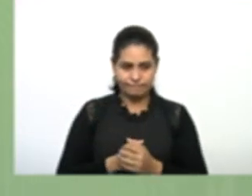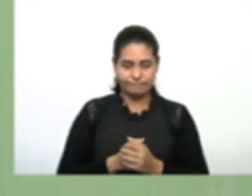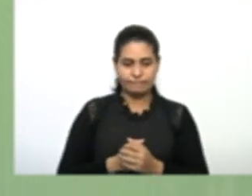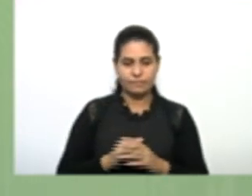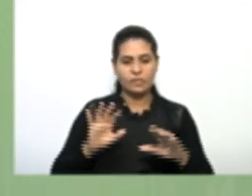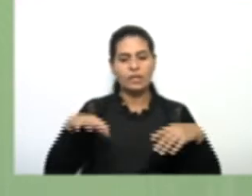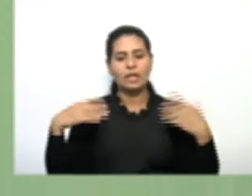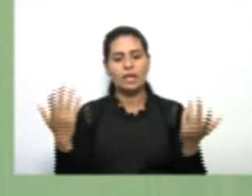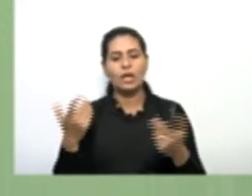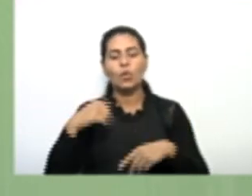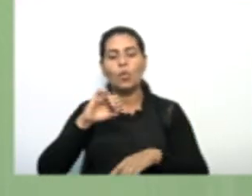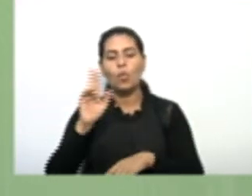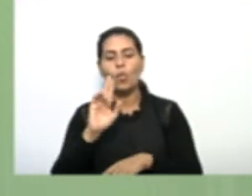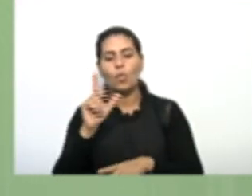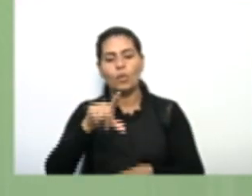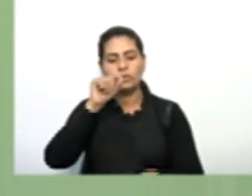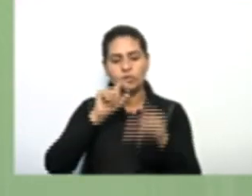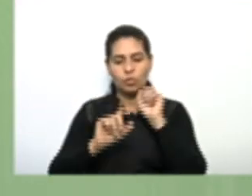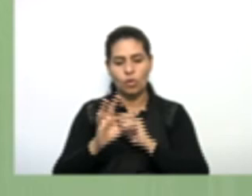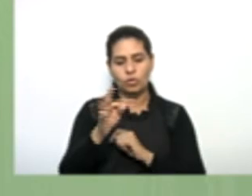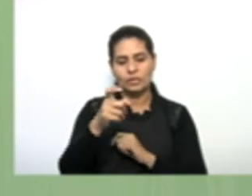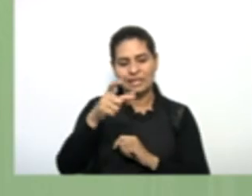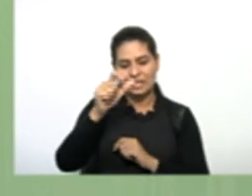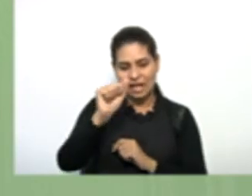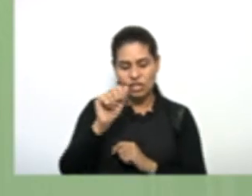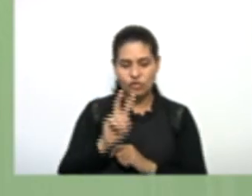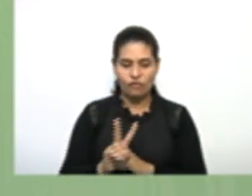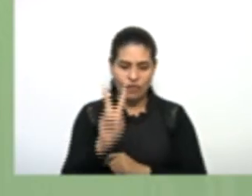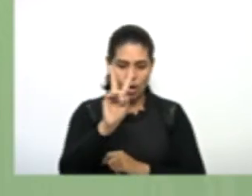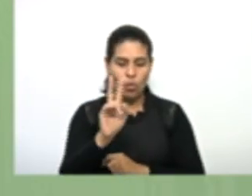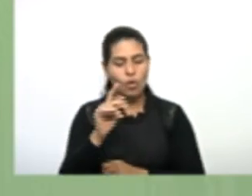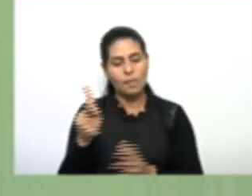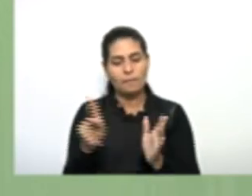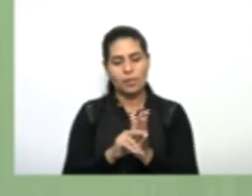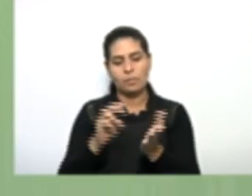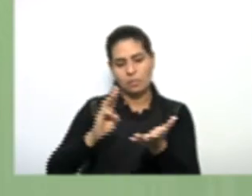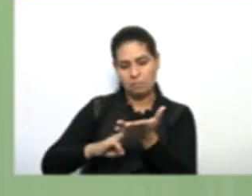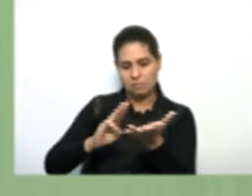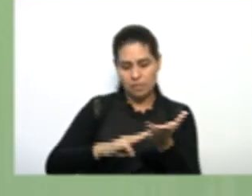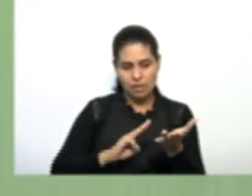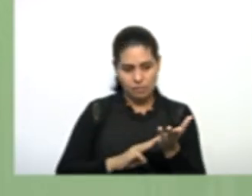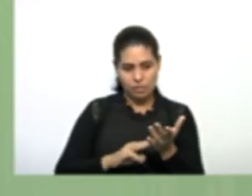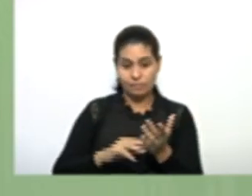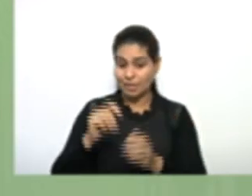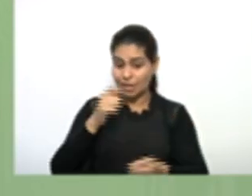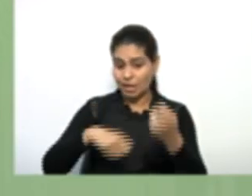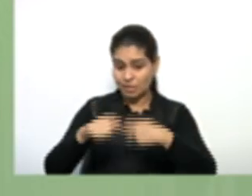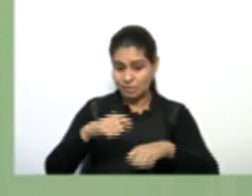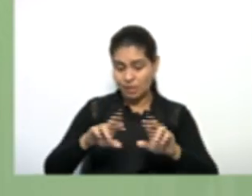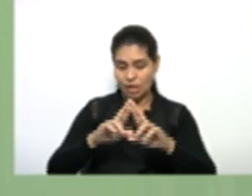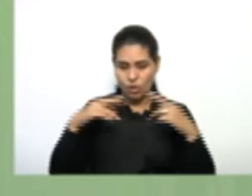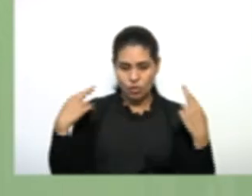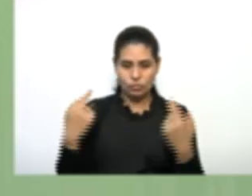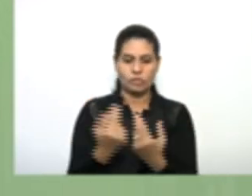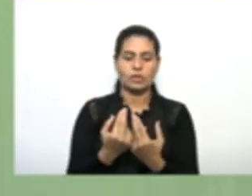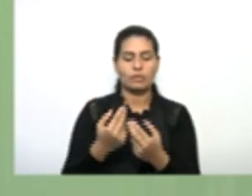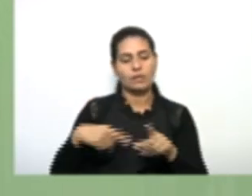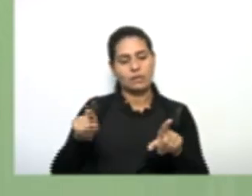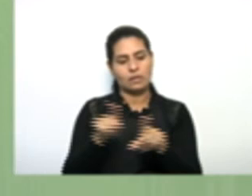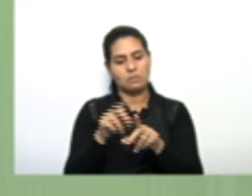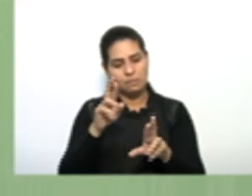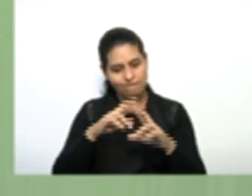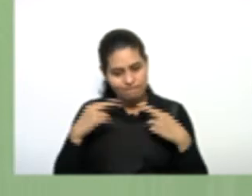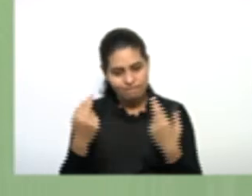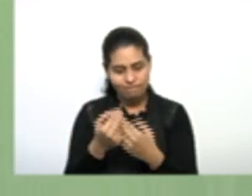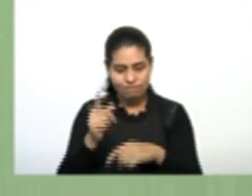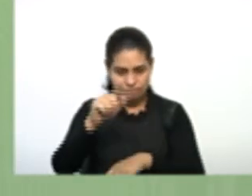E quem decide o tamanho dessa taxa de administração são os próprios cooperados em assembleia. Falamos que na assembleia